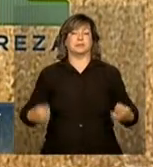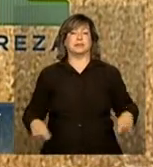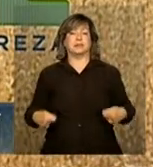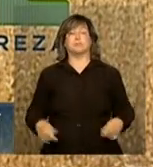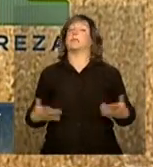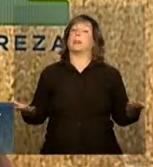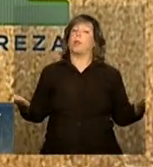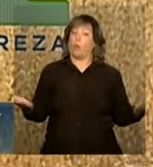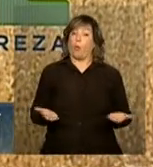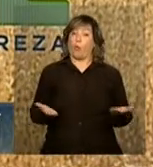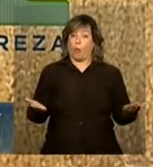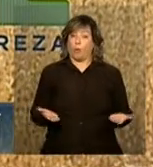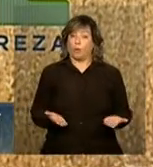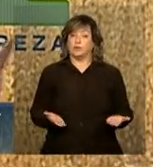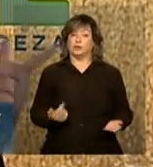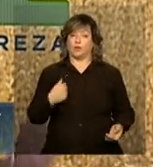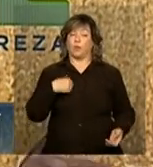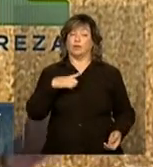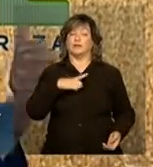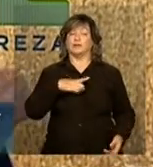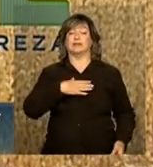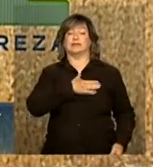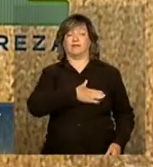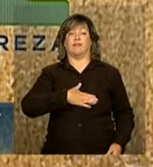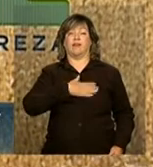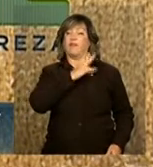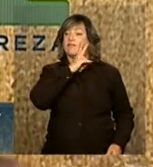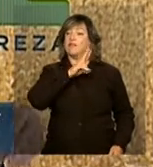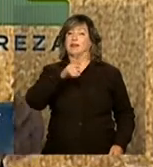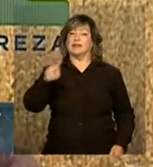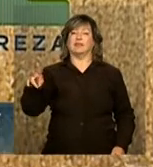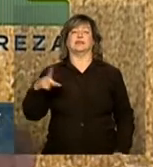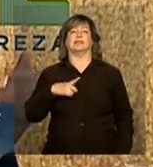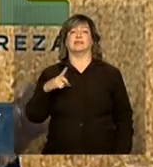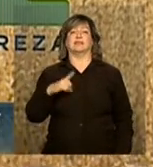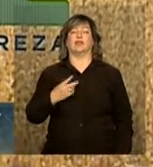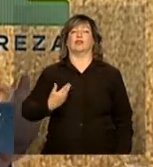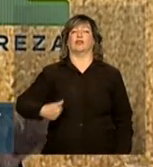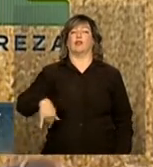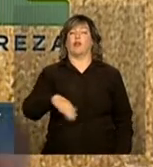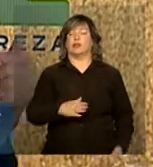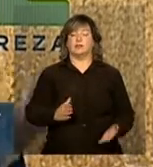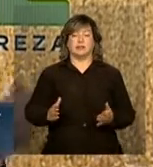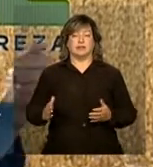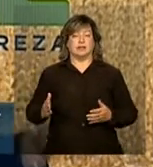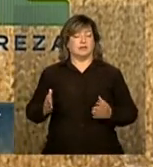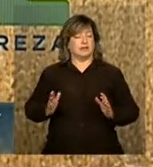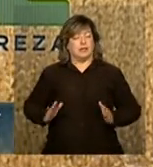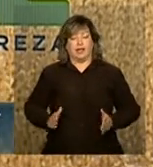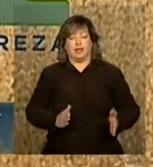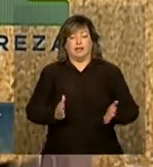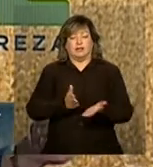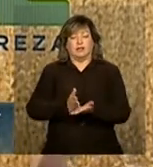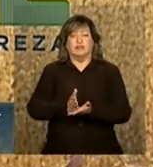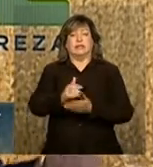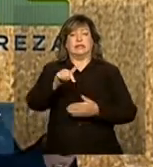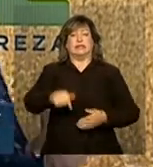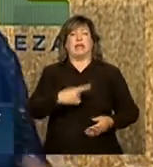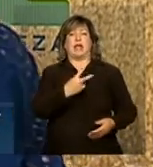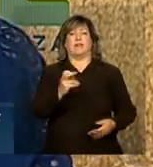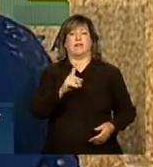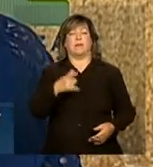hoje, eu tenho a satisfação de ver que nós caminhamos aqui cada vez mais